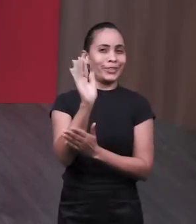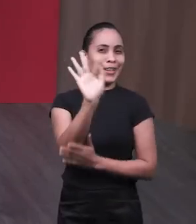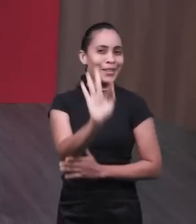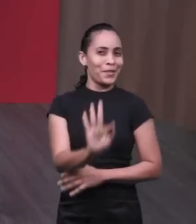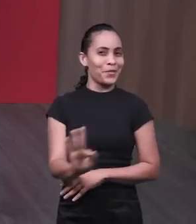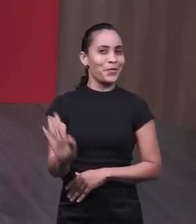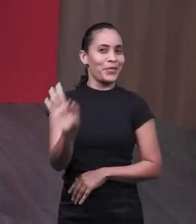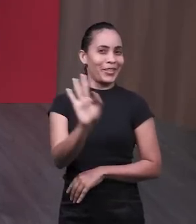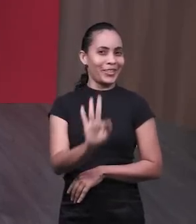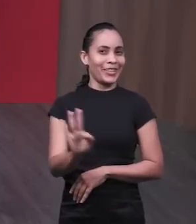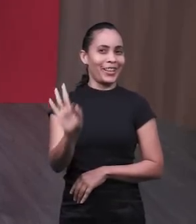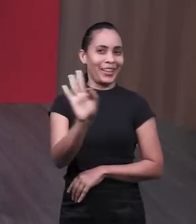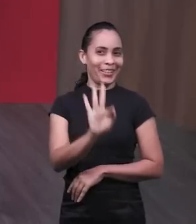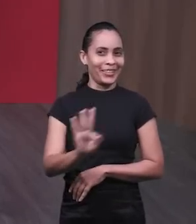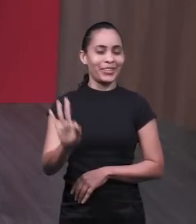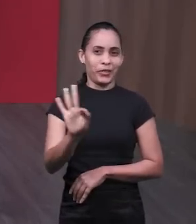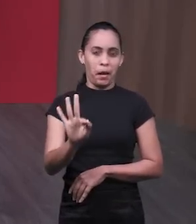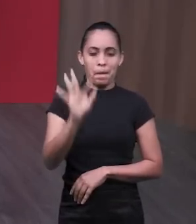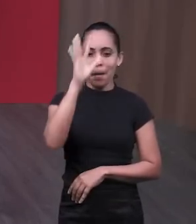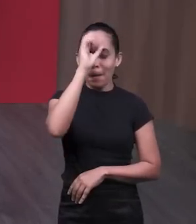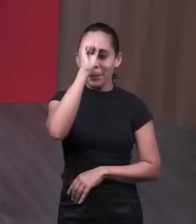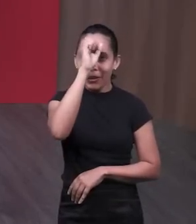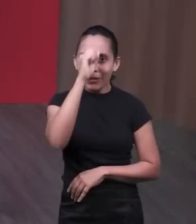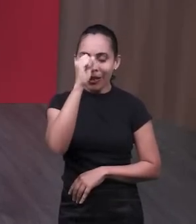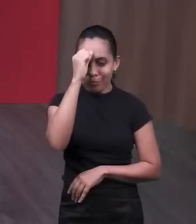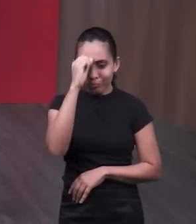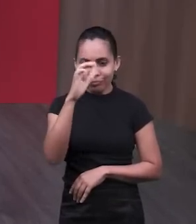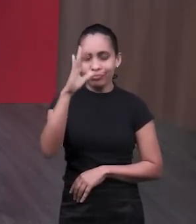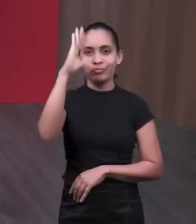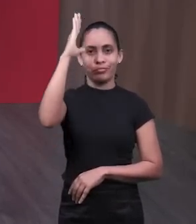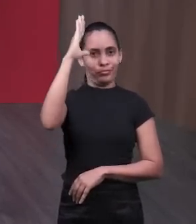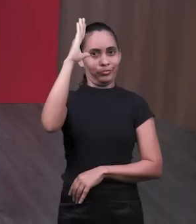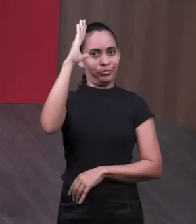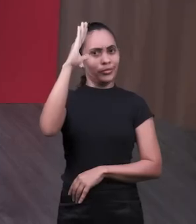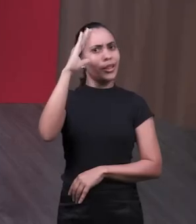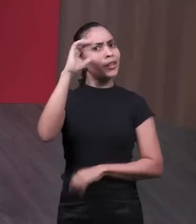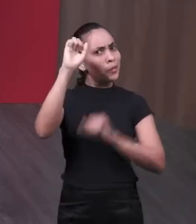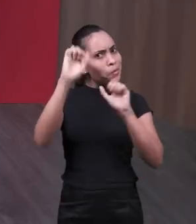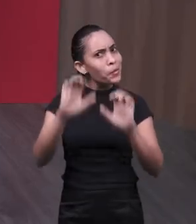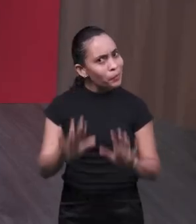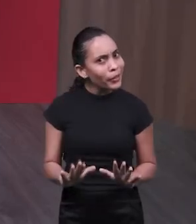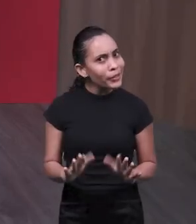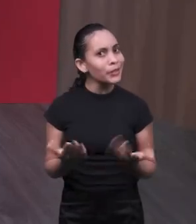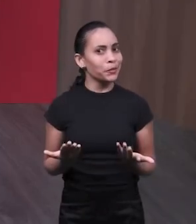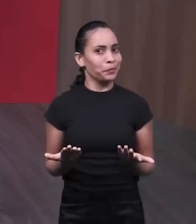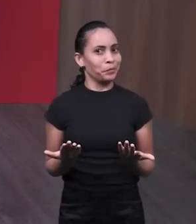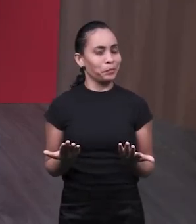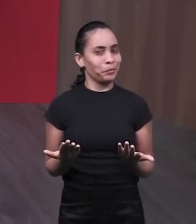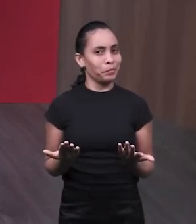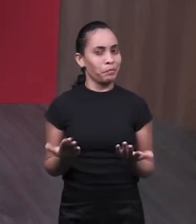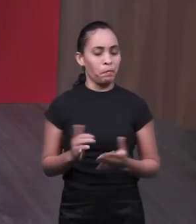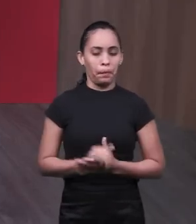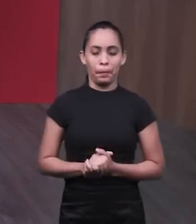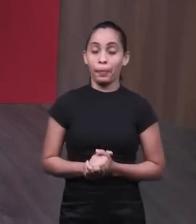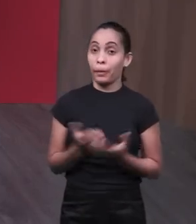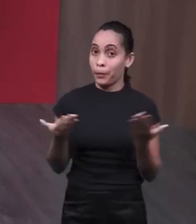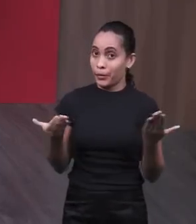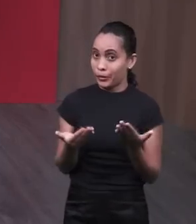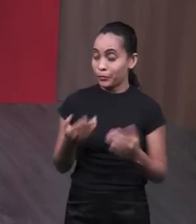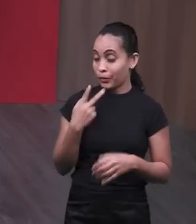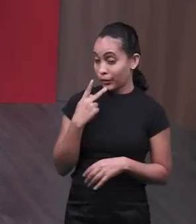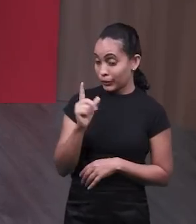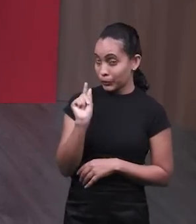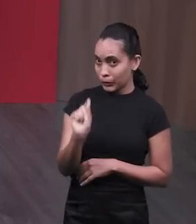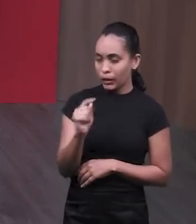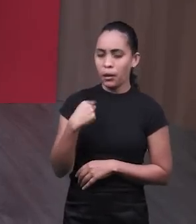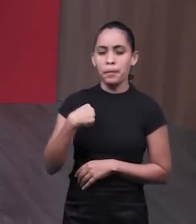o curso, não é só para o aprendizado. É verdade. Tem algo por trás disso, não é isso mesmo? Com certeza. Nessa abordagem,